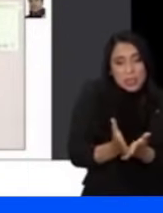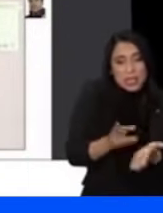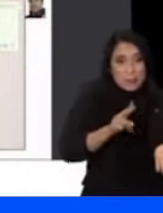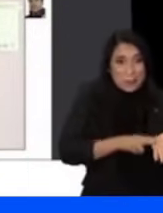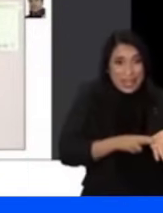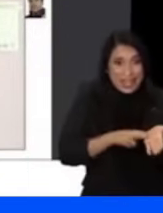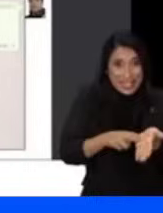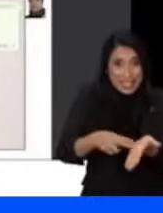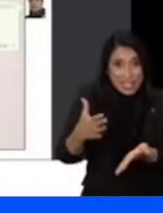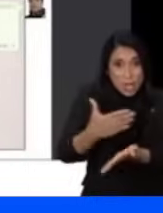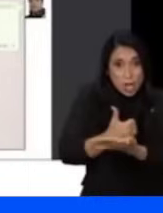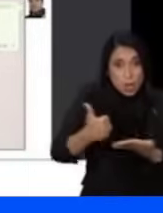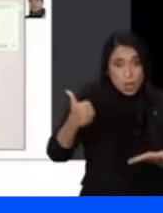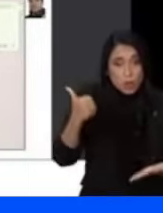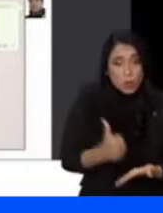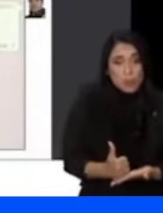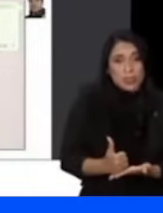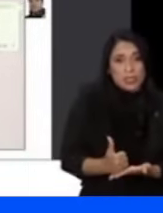carta golpista